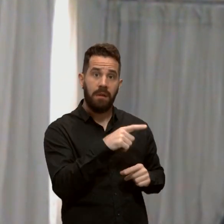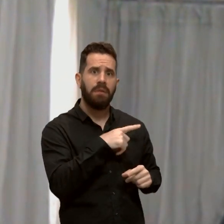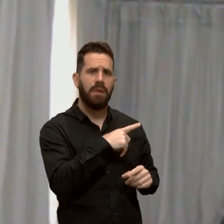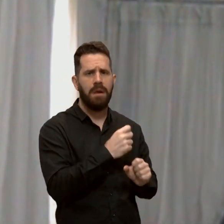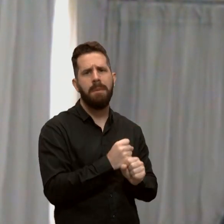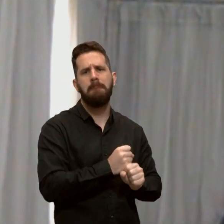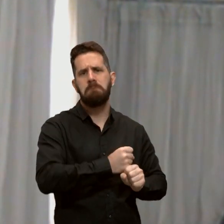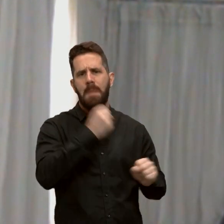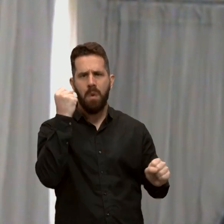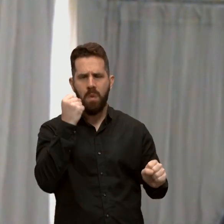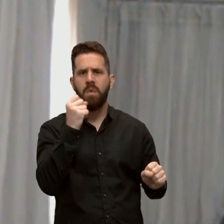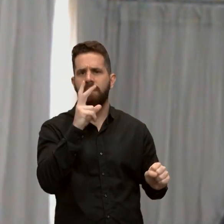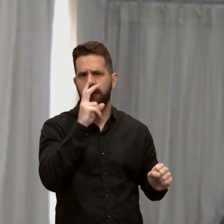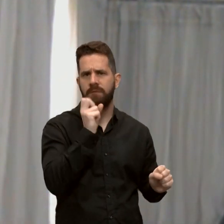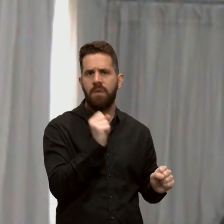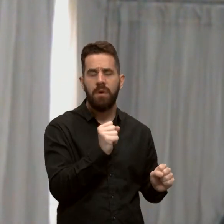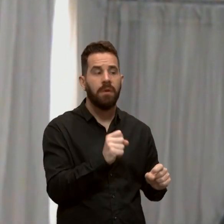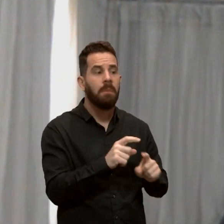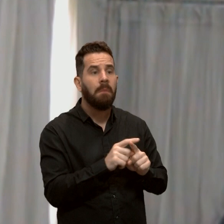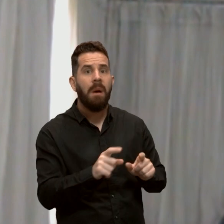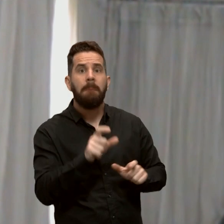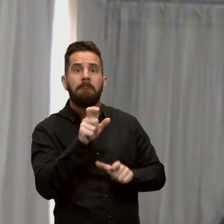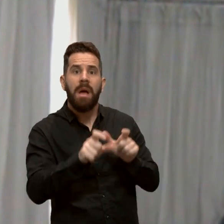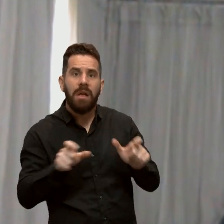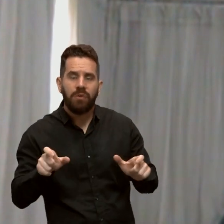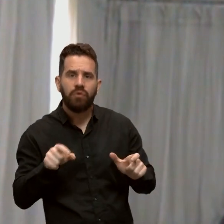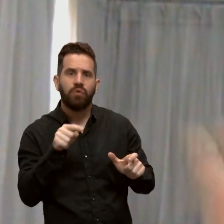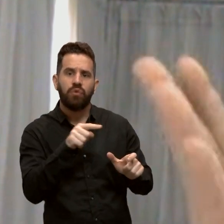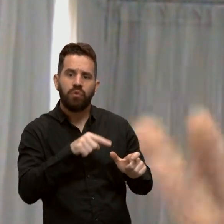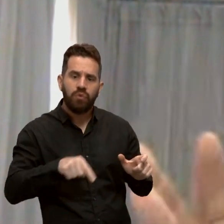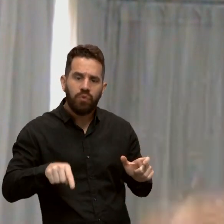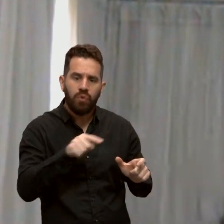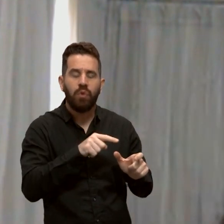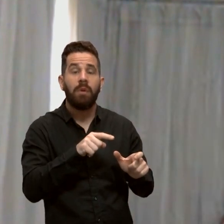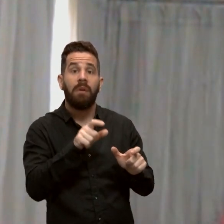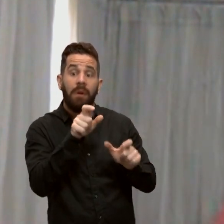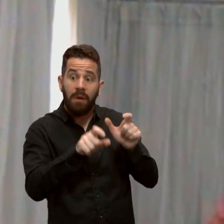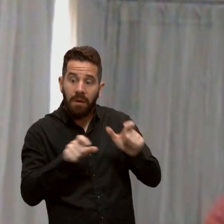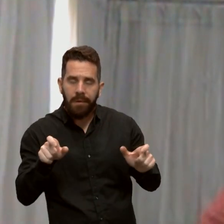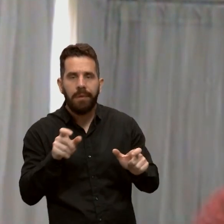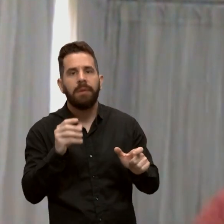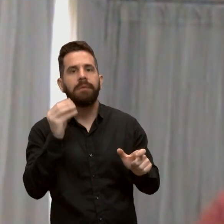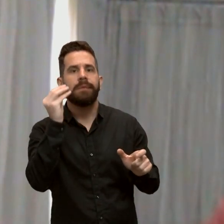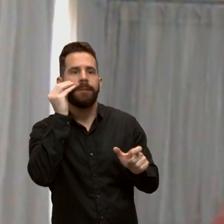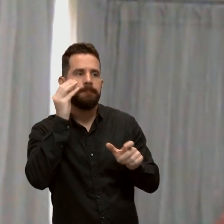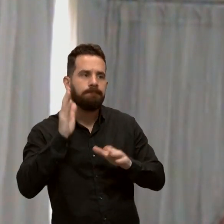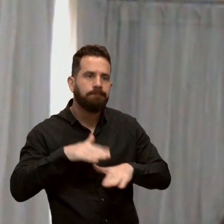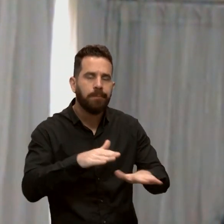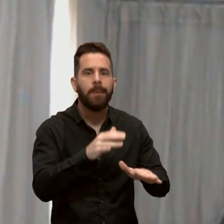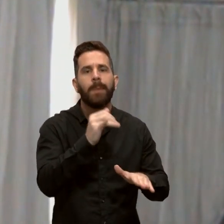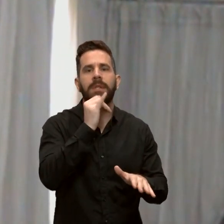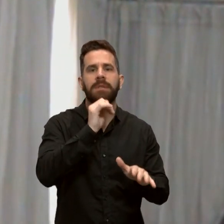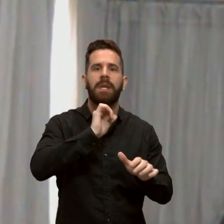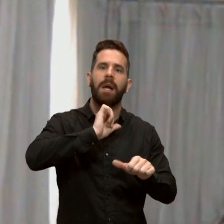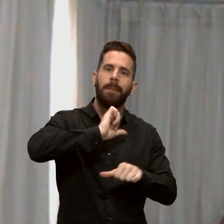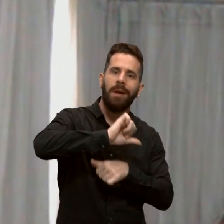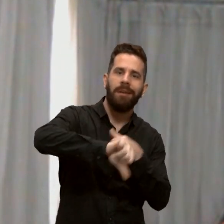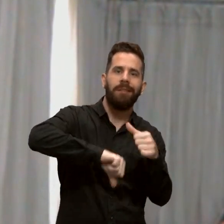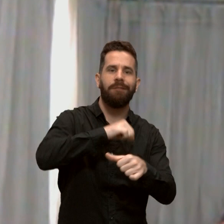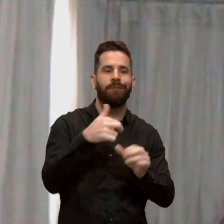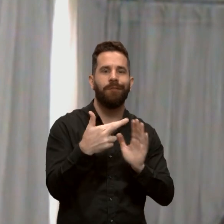alto, e a vida dessas pessoas que estão defendendo uma reforma agrária, uma